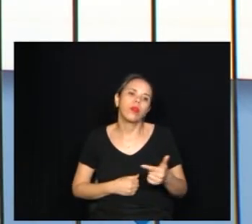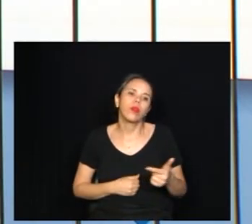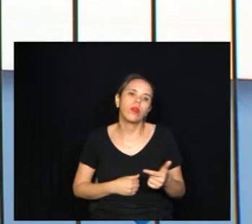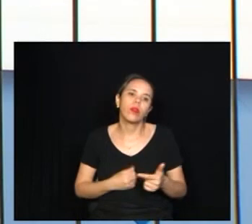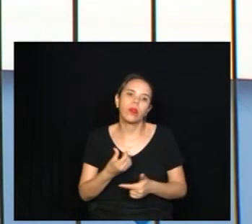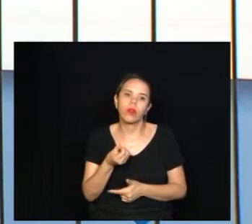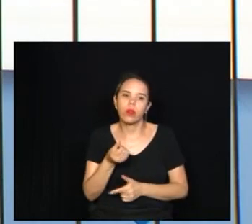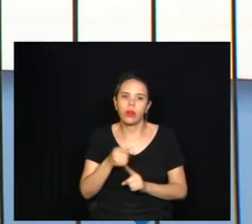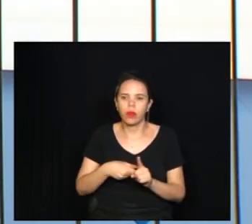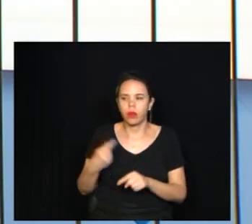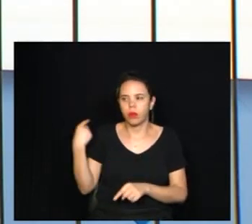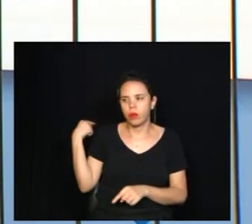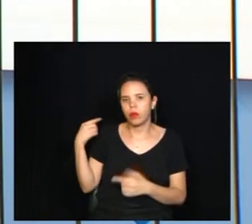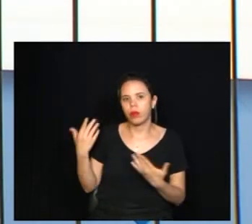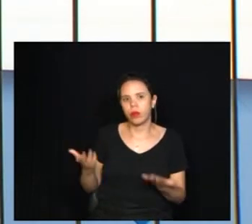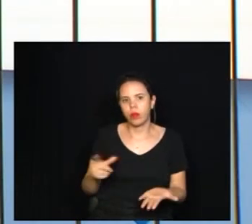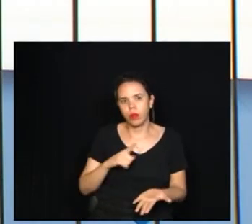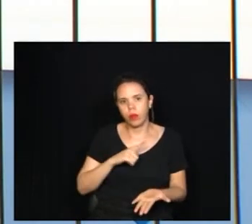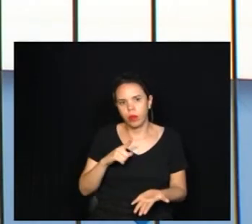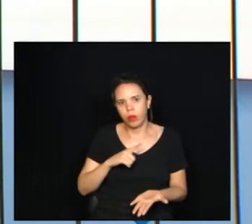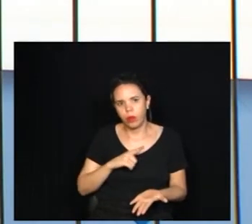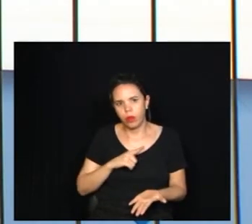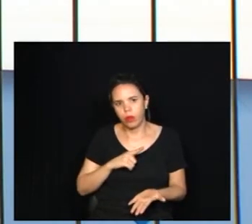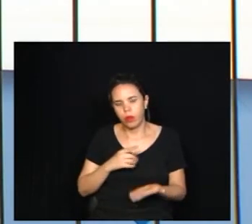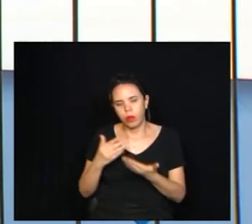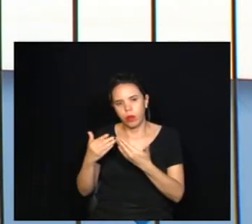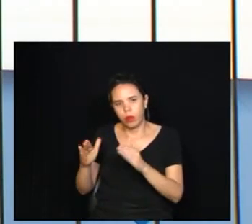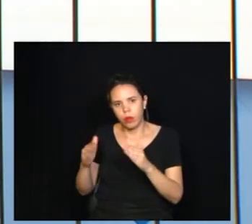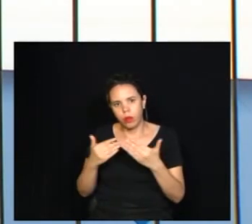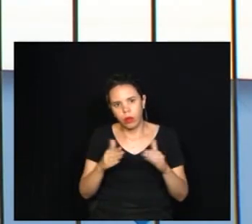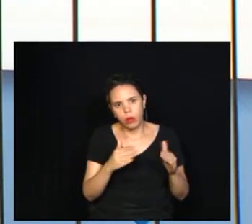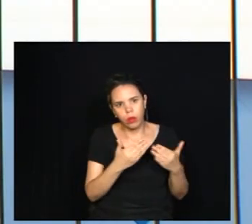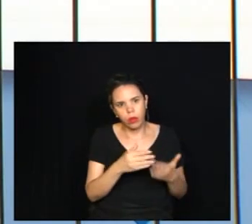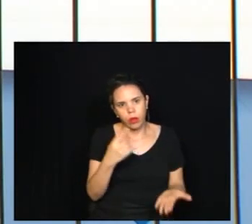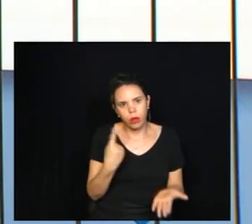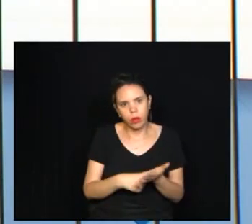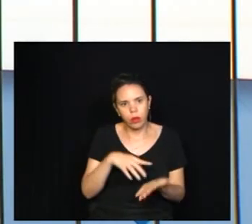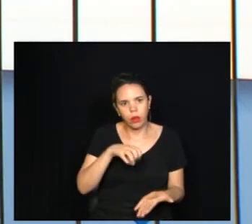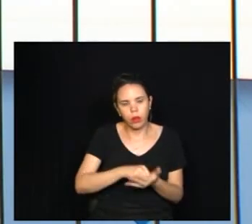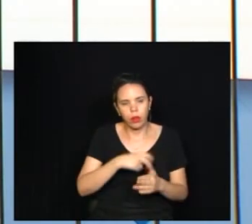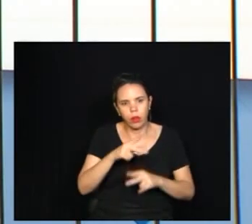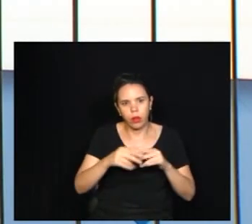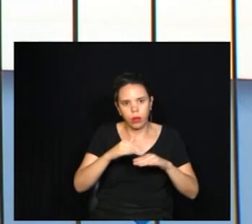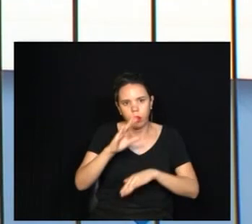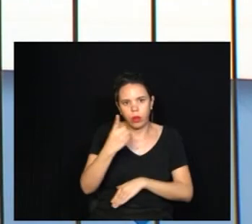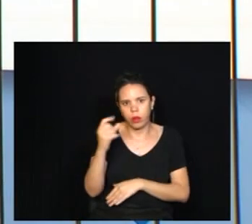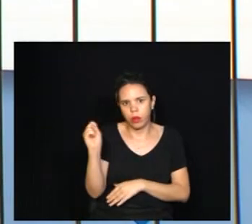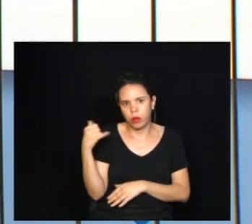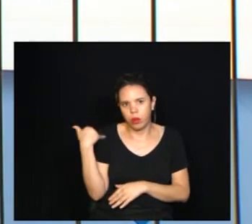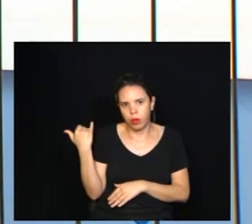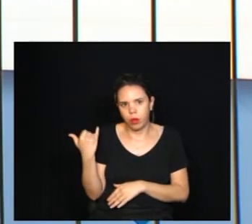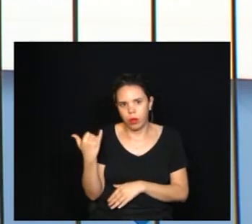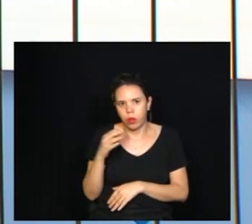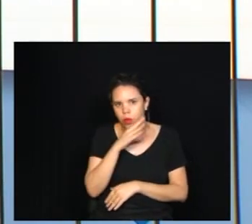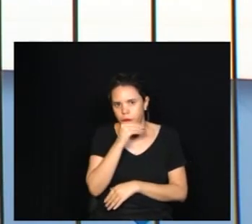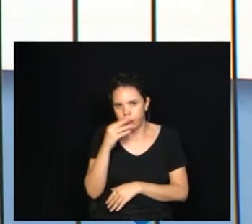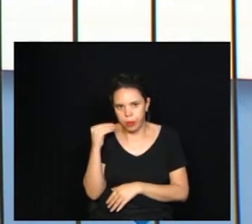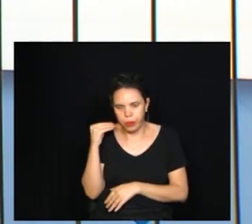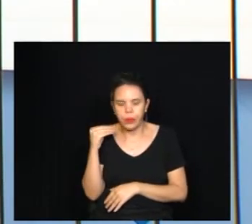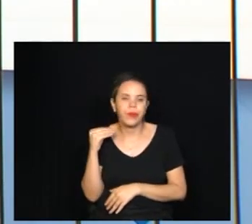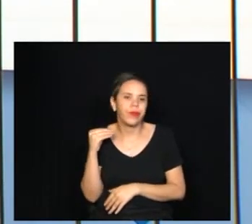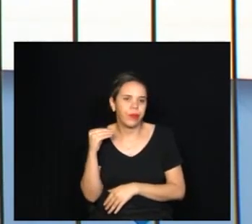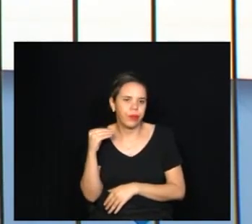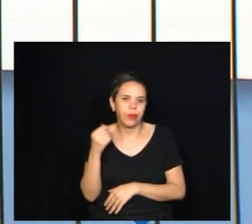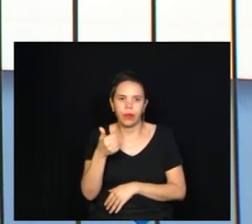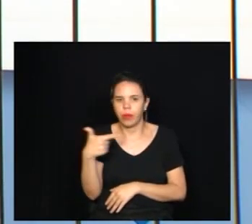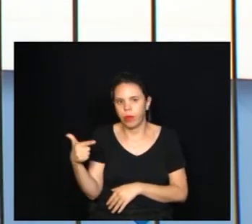menos 6 meses. Tivemos ainda a reabertura do agendamento para os maiores de 18 anos e adolescentes